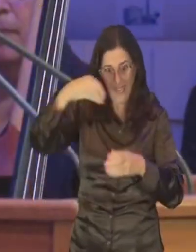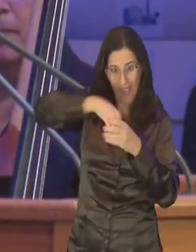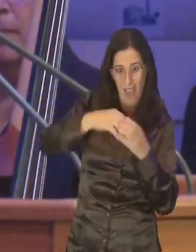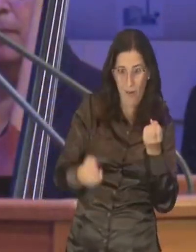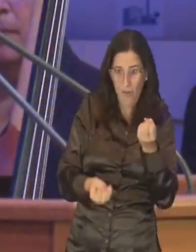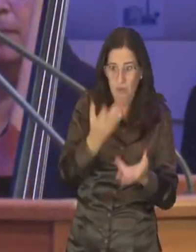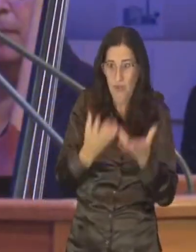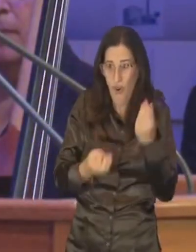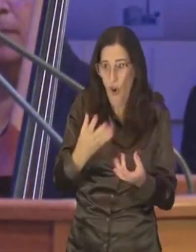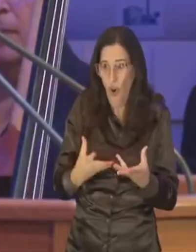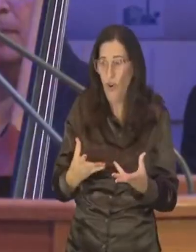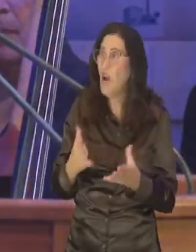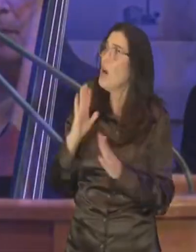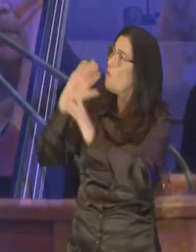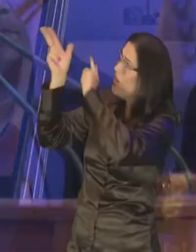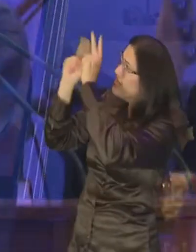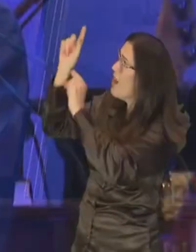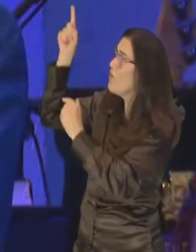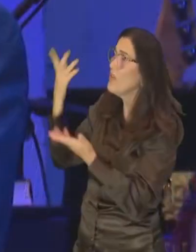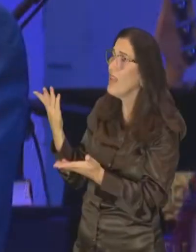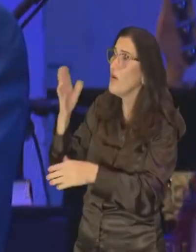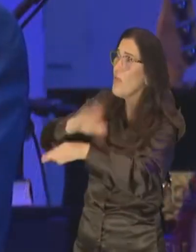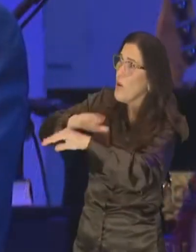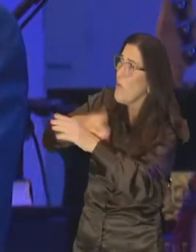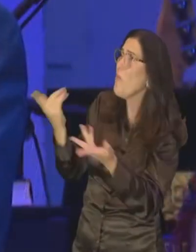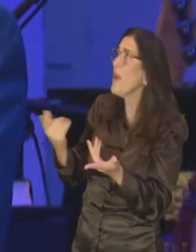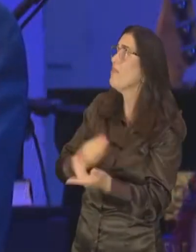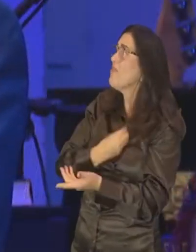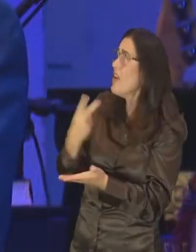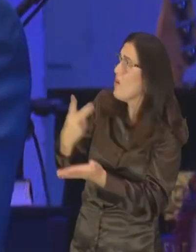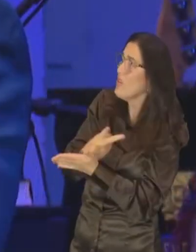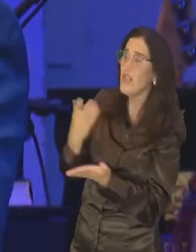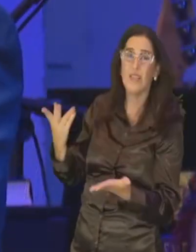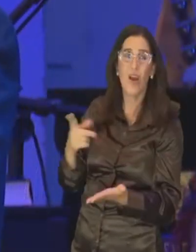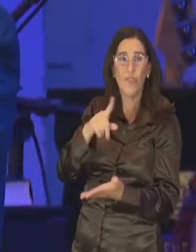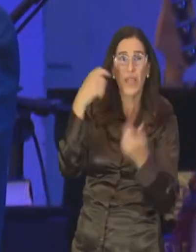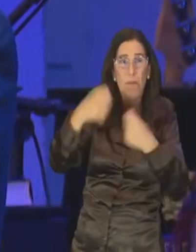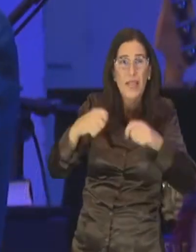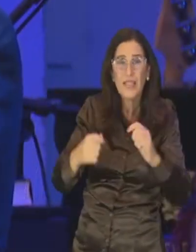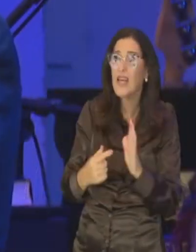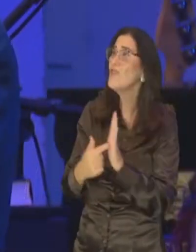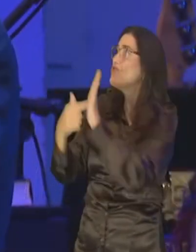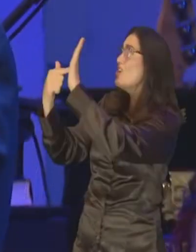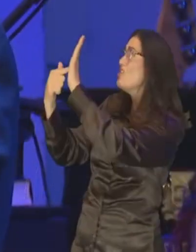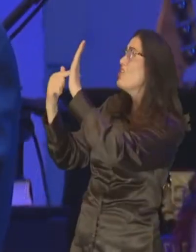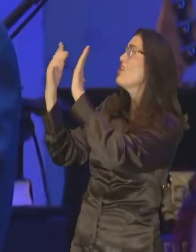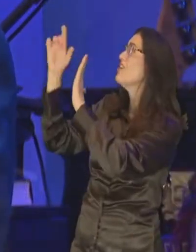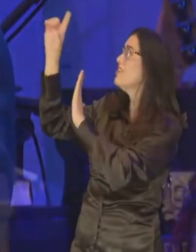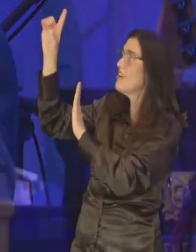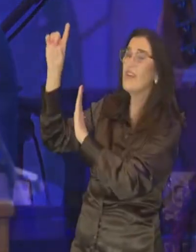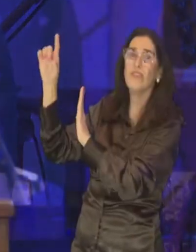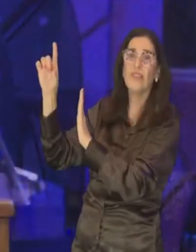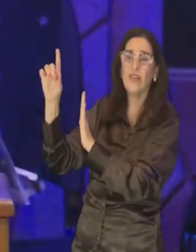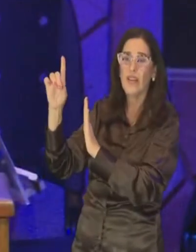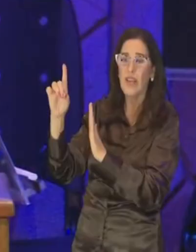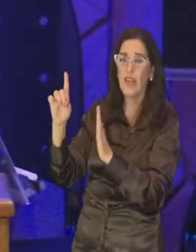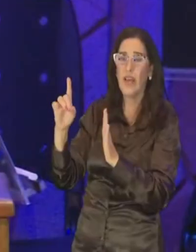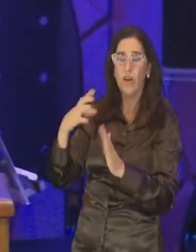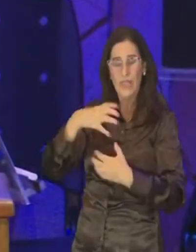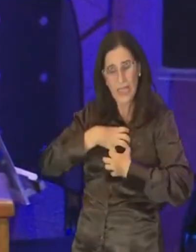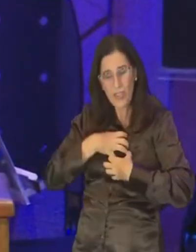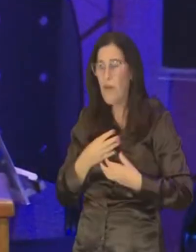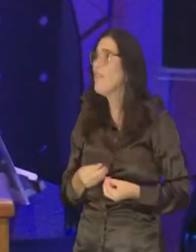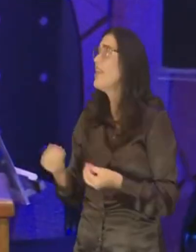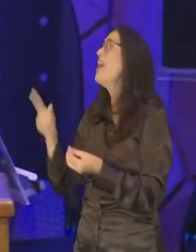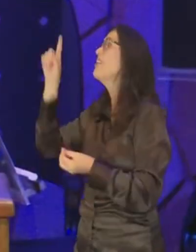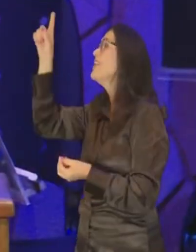você precisa conversar com Deus sobre as provações que estão acontecendo, você precisa colocar diante de Deus os seus sentimentos e